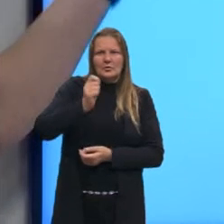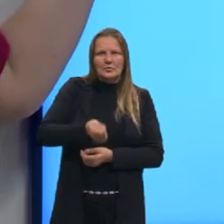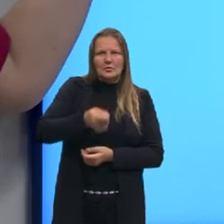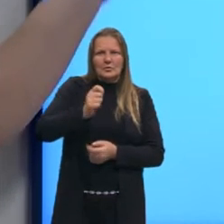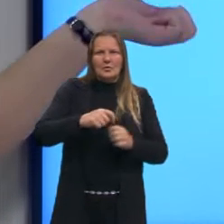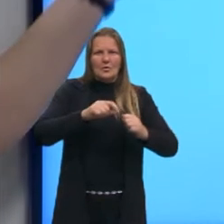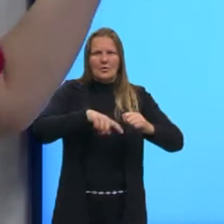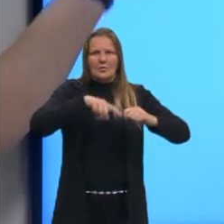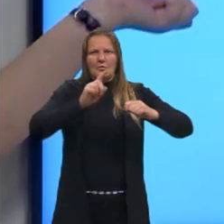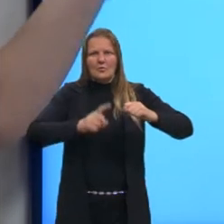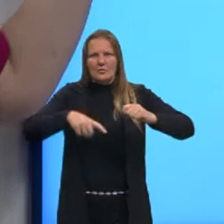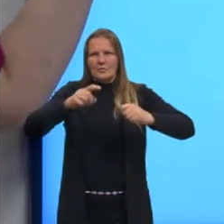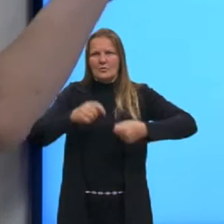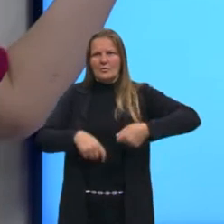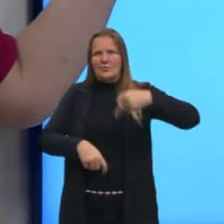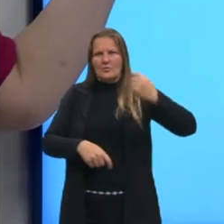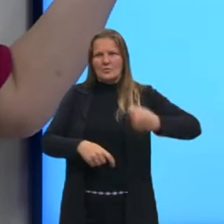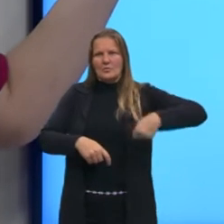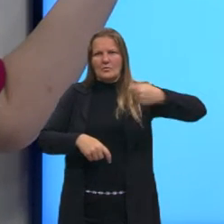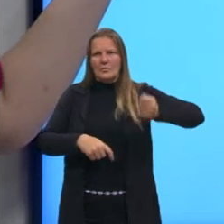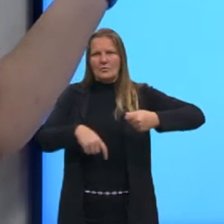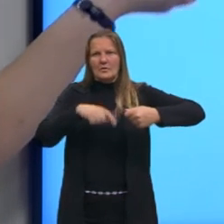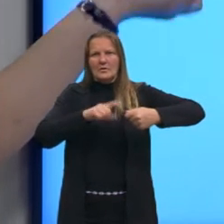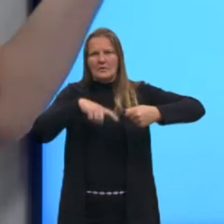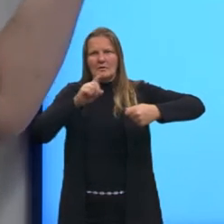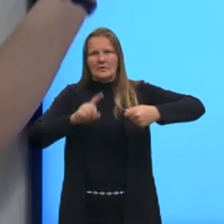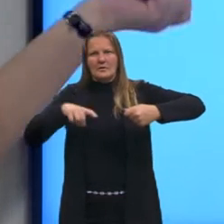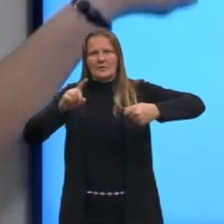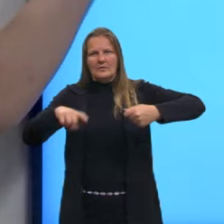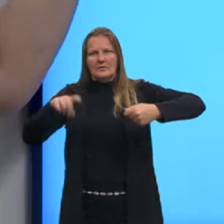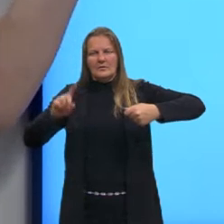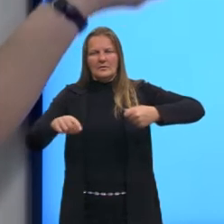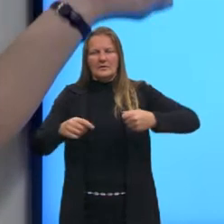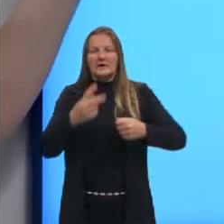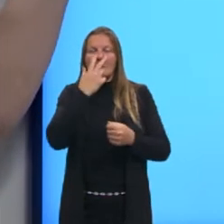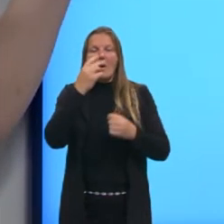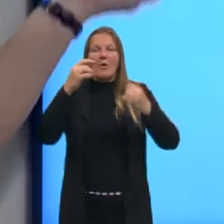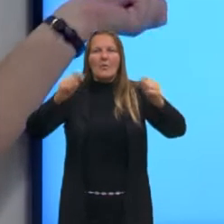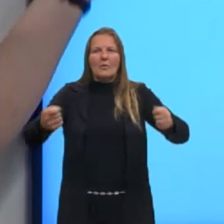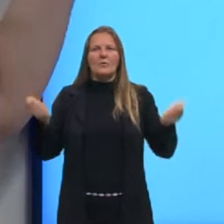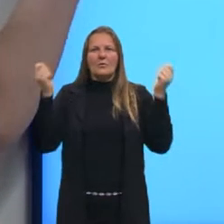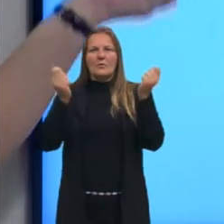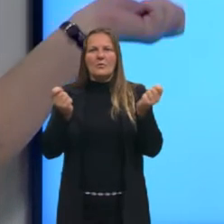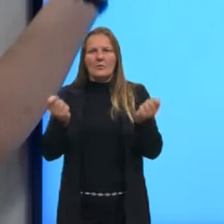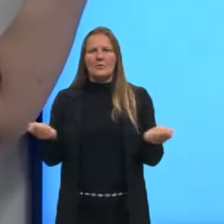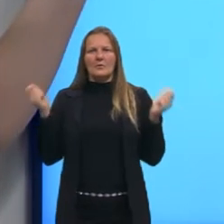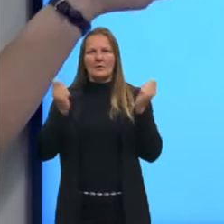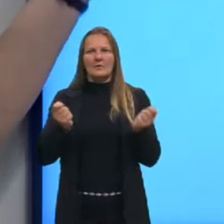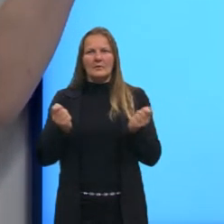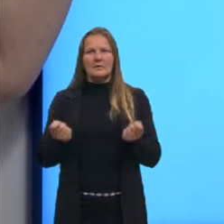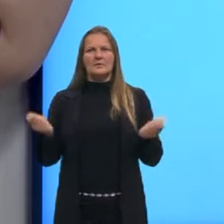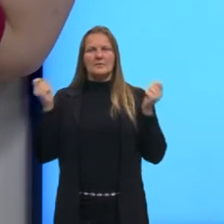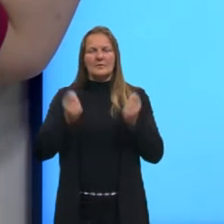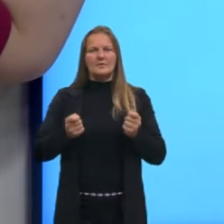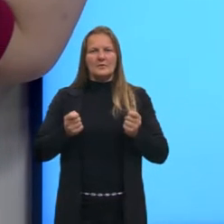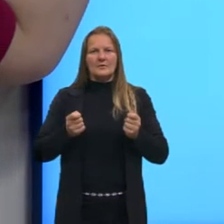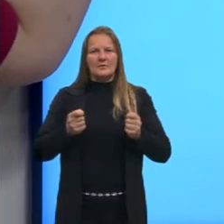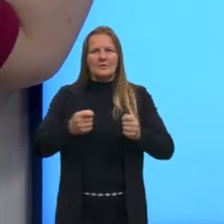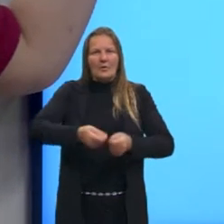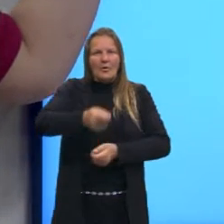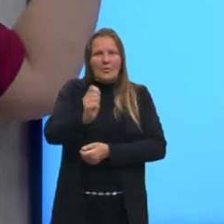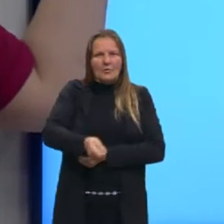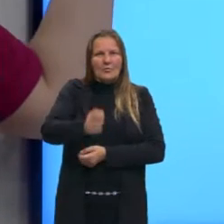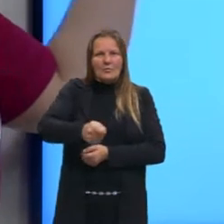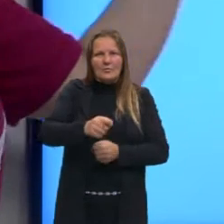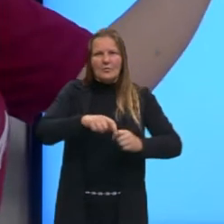balançando ela para cima e para baixo. É como a gente faz quando vai pular a corda, né? A gente balança para cima e para baixo, tá? Então, essa primeira aqui a gente